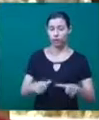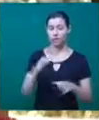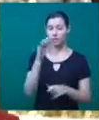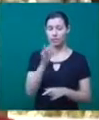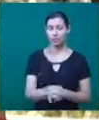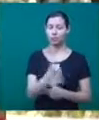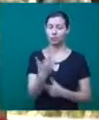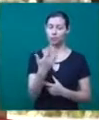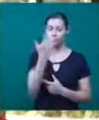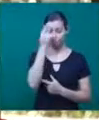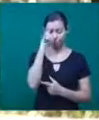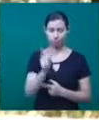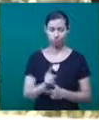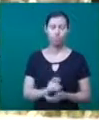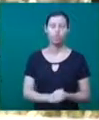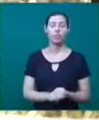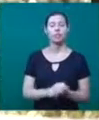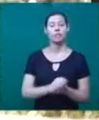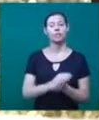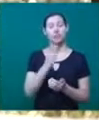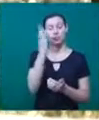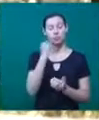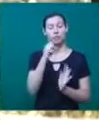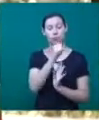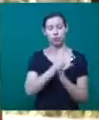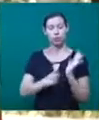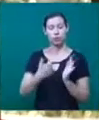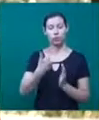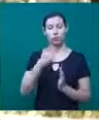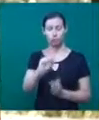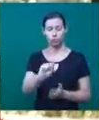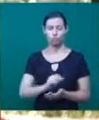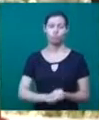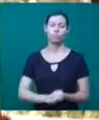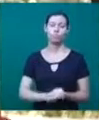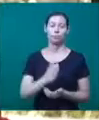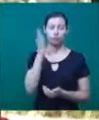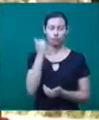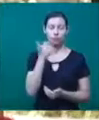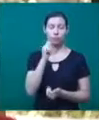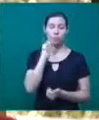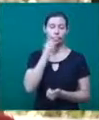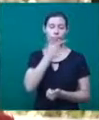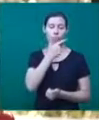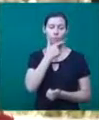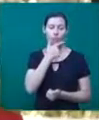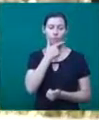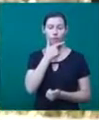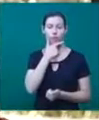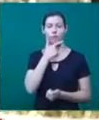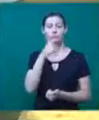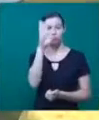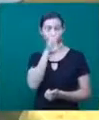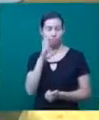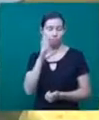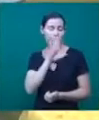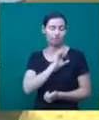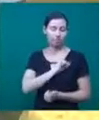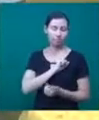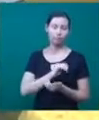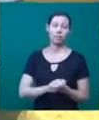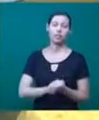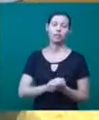no século XVIII. A única coisa que se sabe é que o pão de queijo é uma paixão nacional, tanto que ganhou um dia só para ele. Hoje,